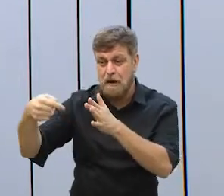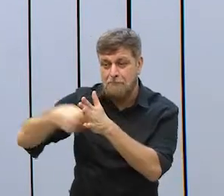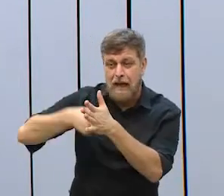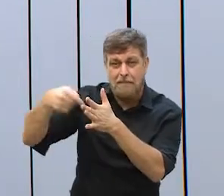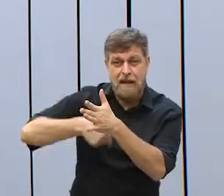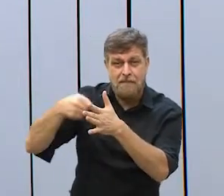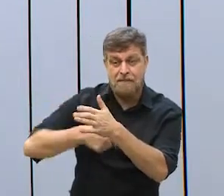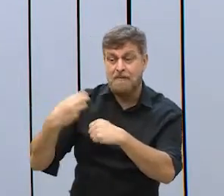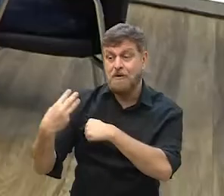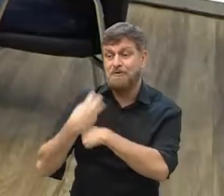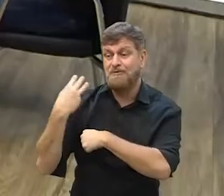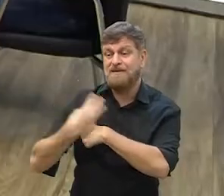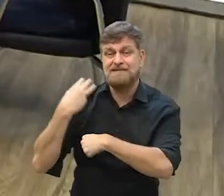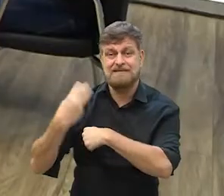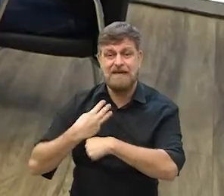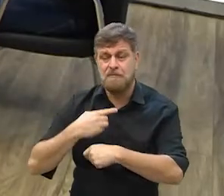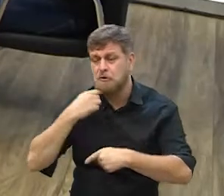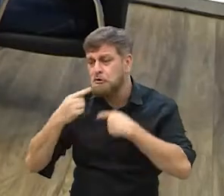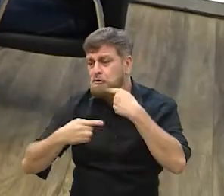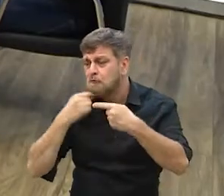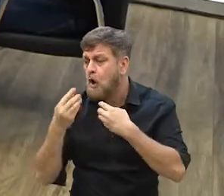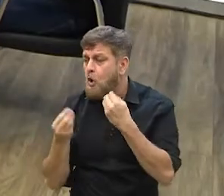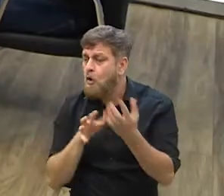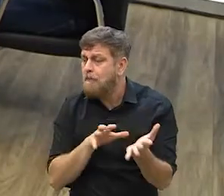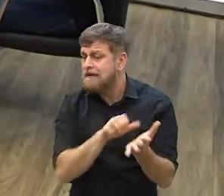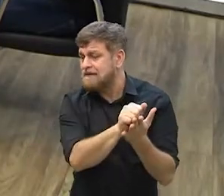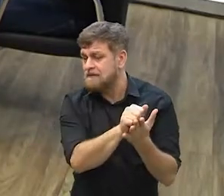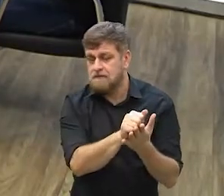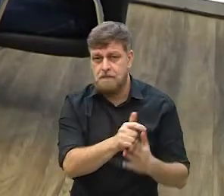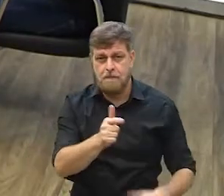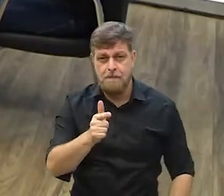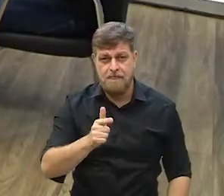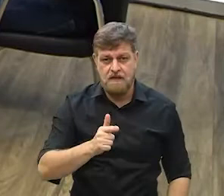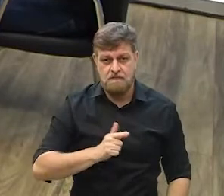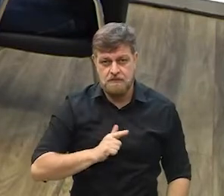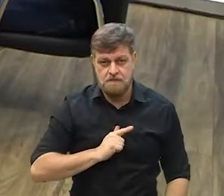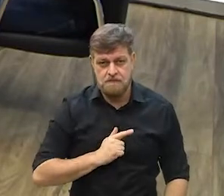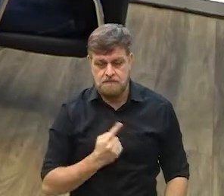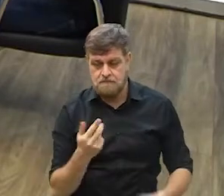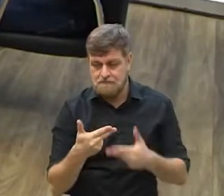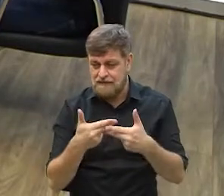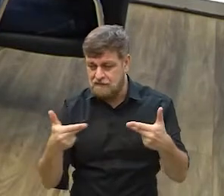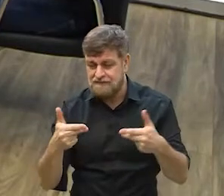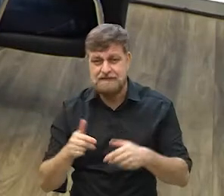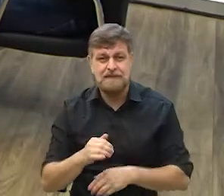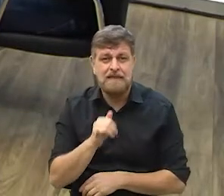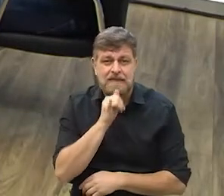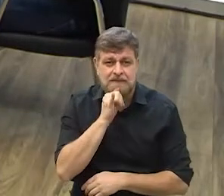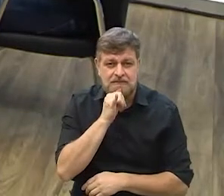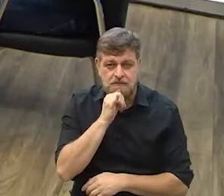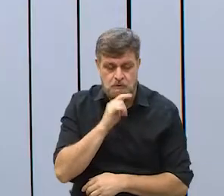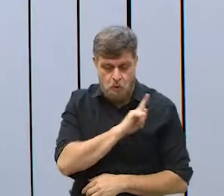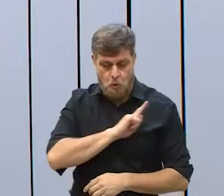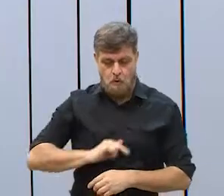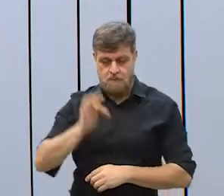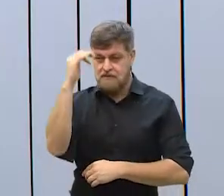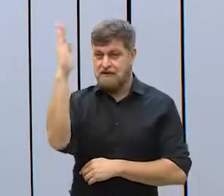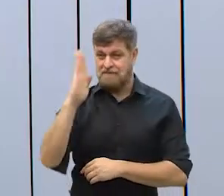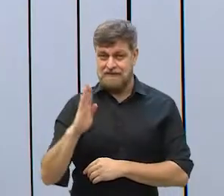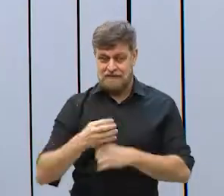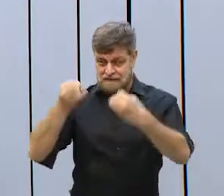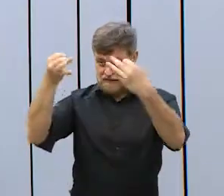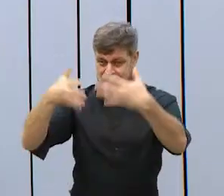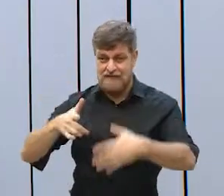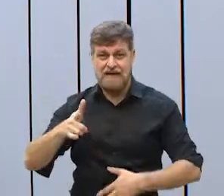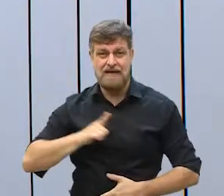através do WhatsApp para cadastrar. Então não tinha alguma coisa ali e, por exemplo, o governo federal fala que tem que